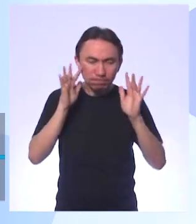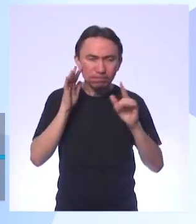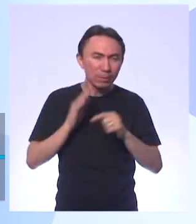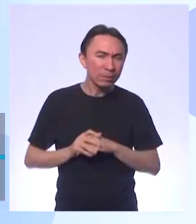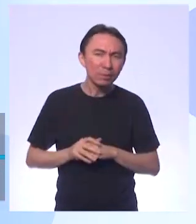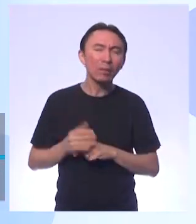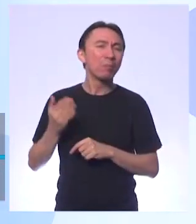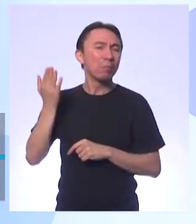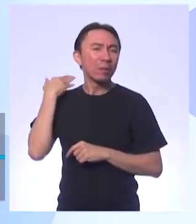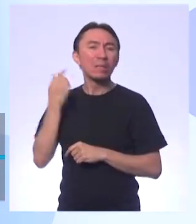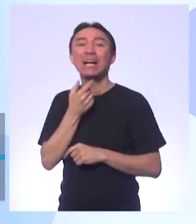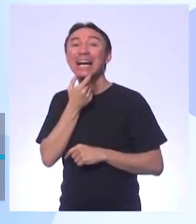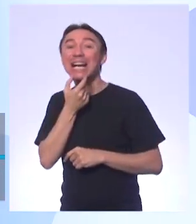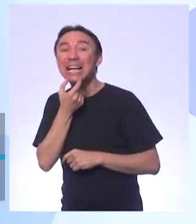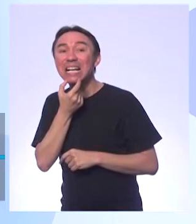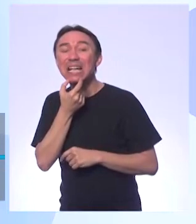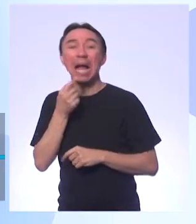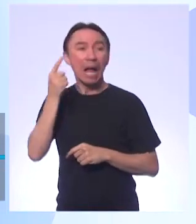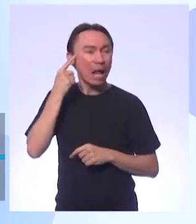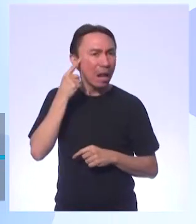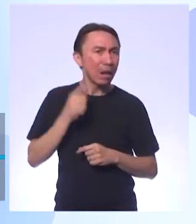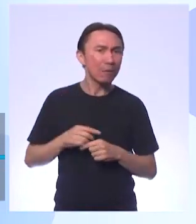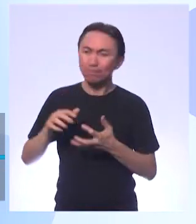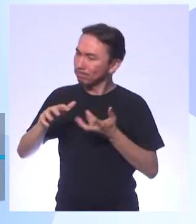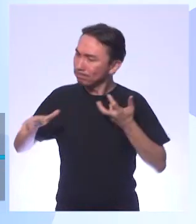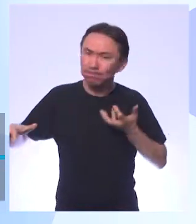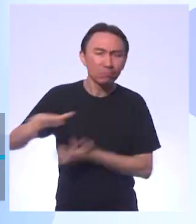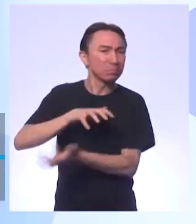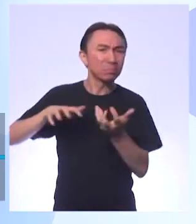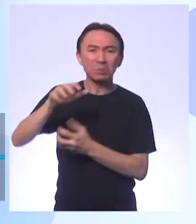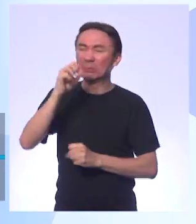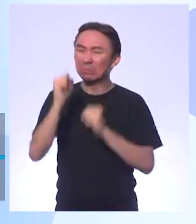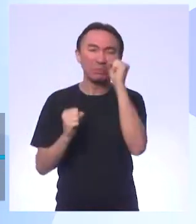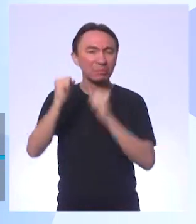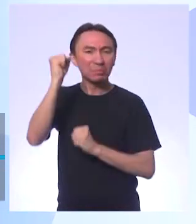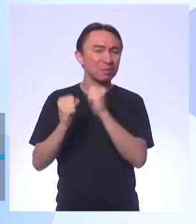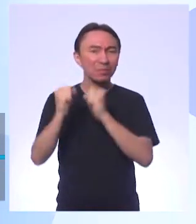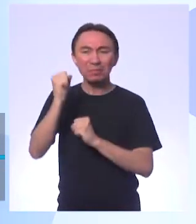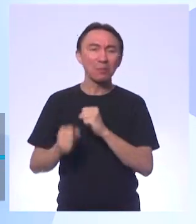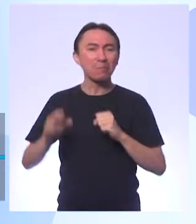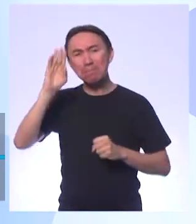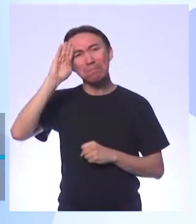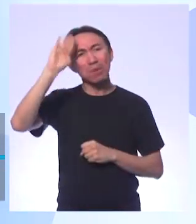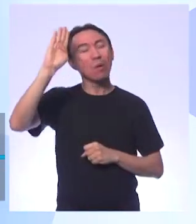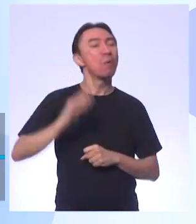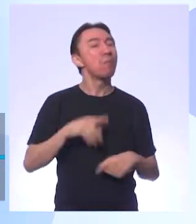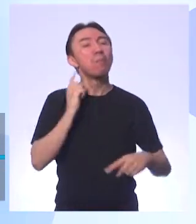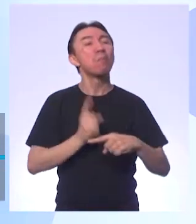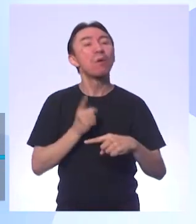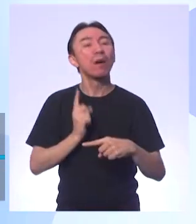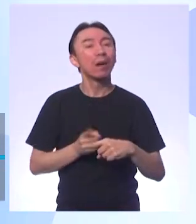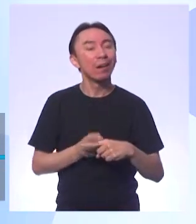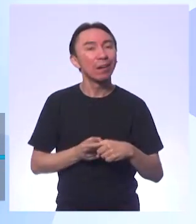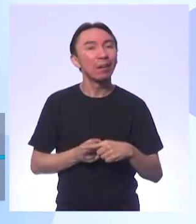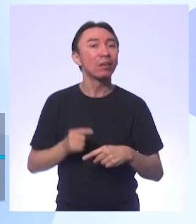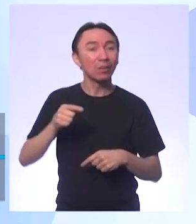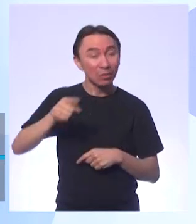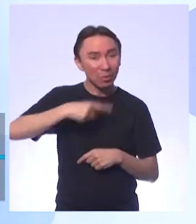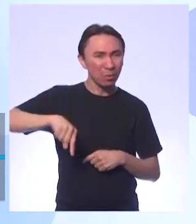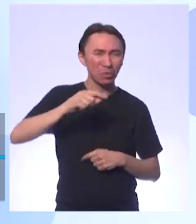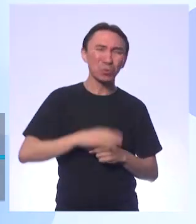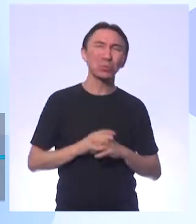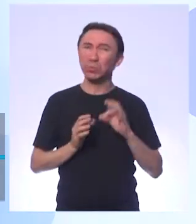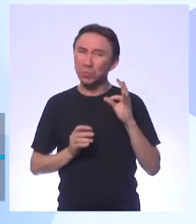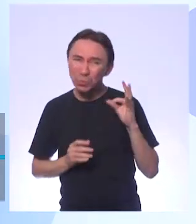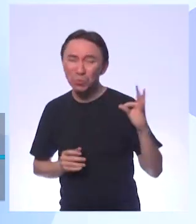palco da Revolução Industrial. Então, nós levantamos alguns motivos. É lógico que nós não conseguimos aí elencar